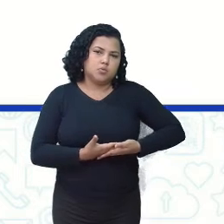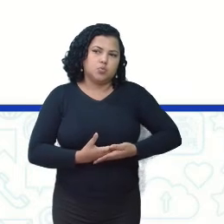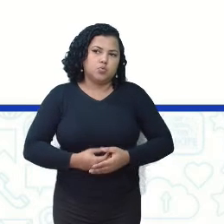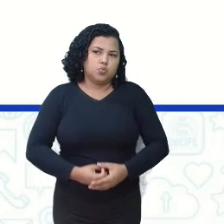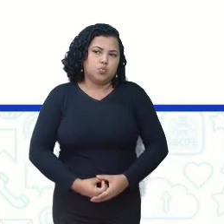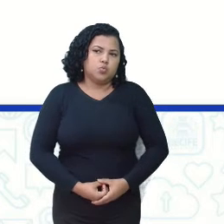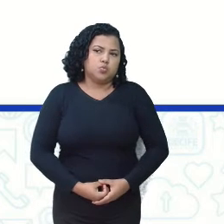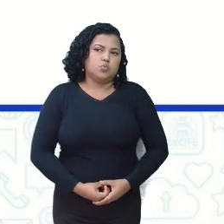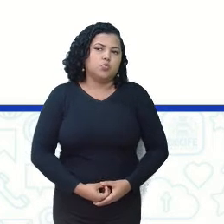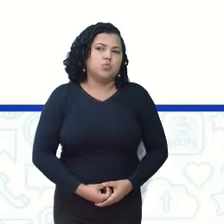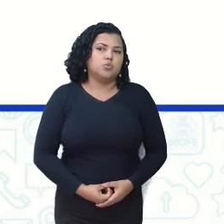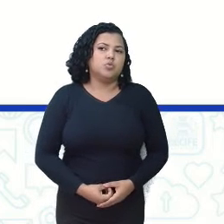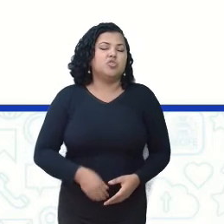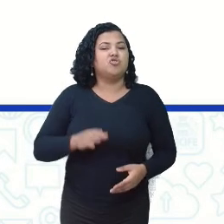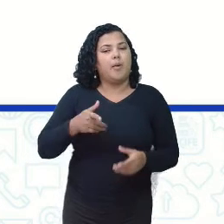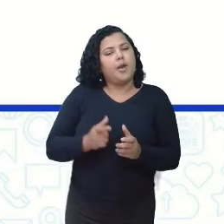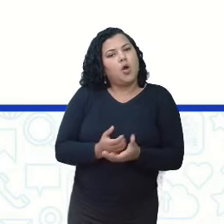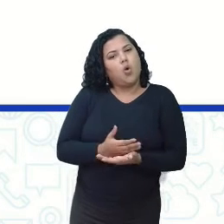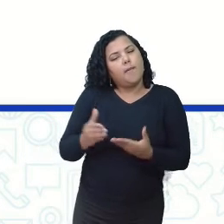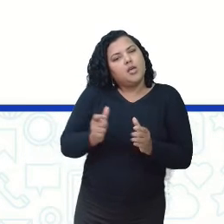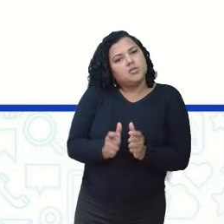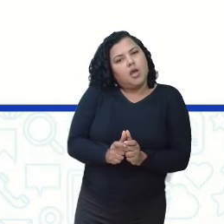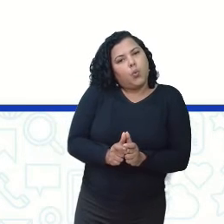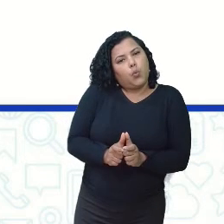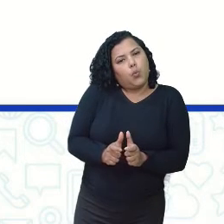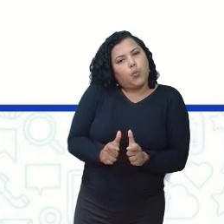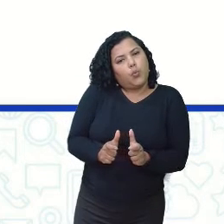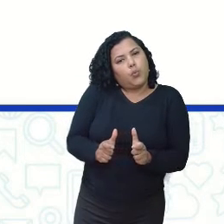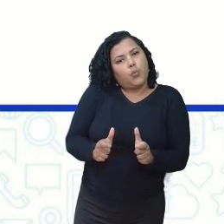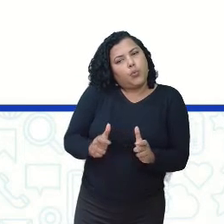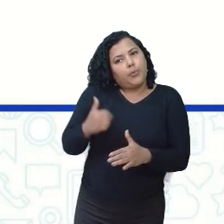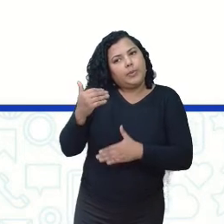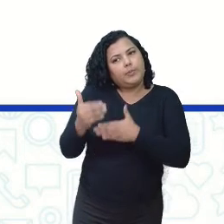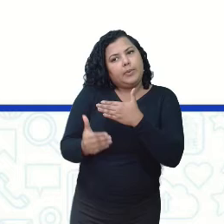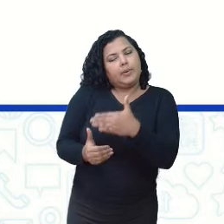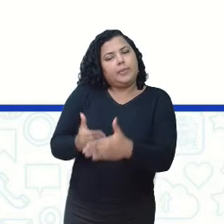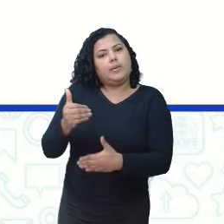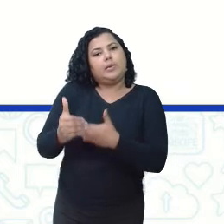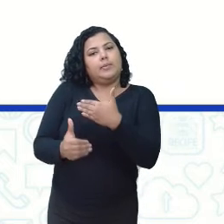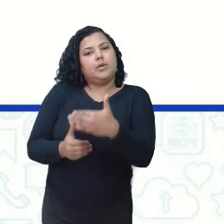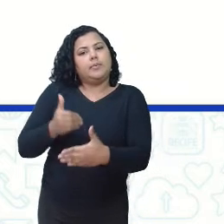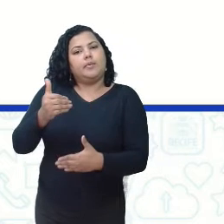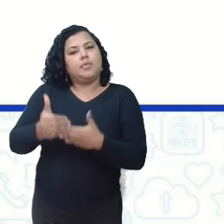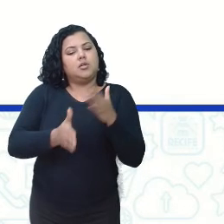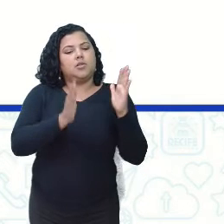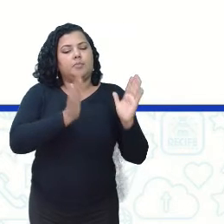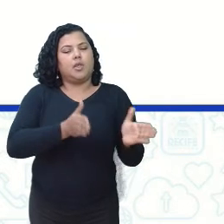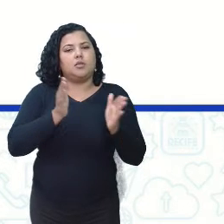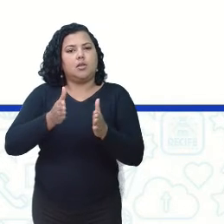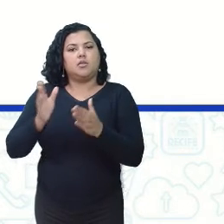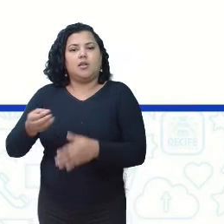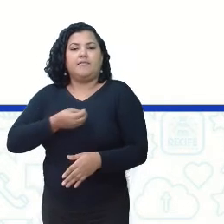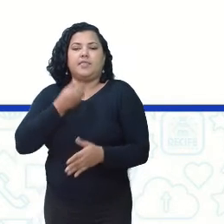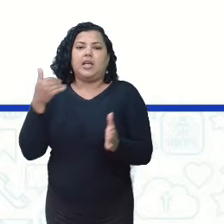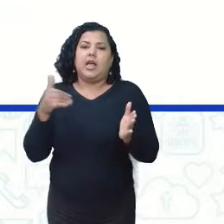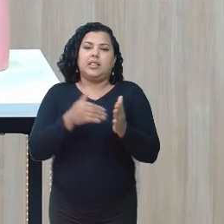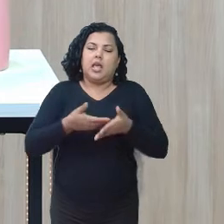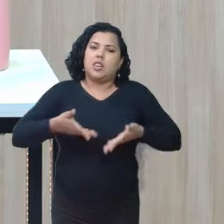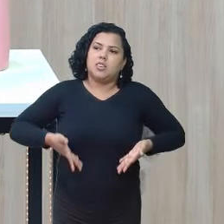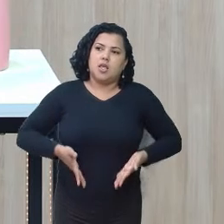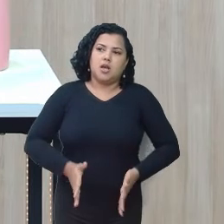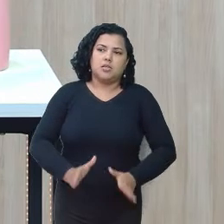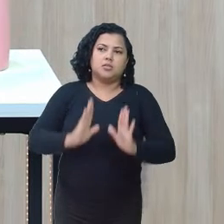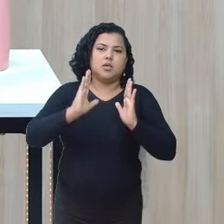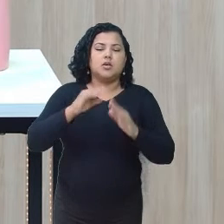formado já para o crescimento, passar por todas as fases da vida até chegar ao nascimento,